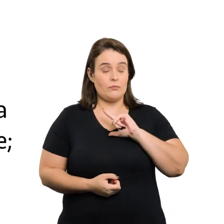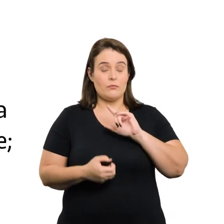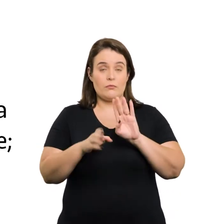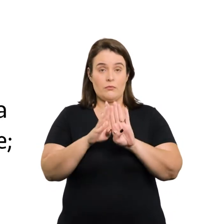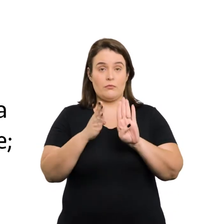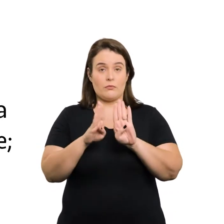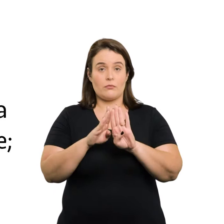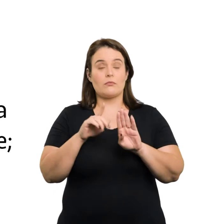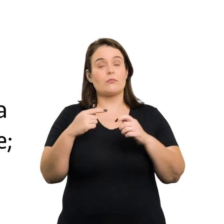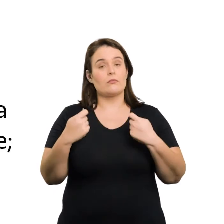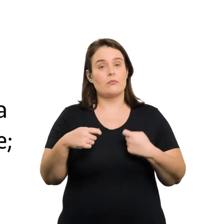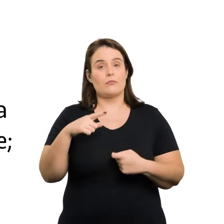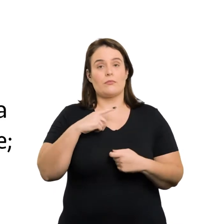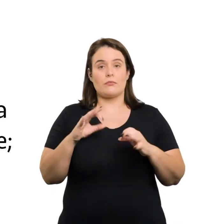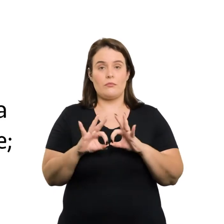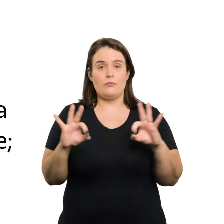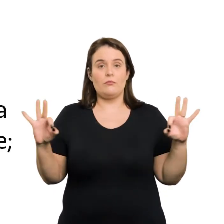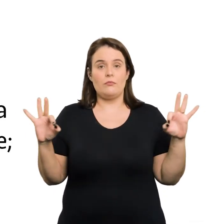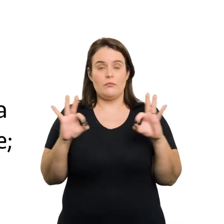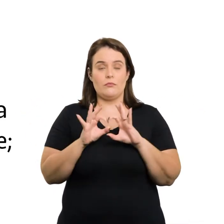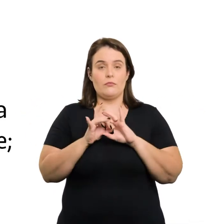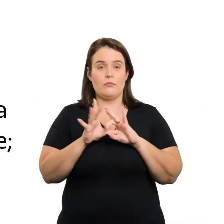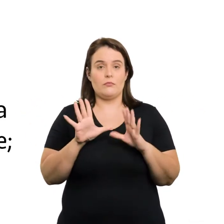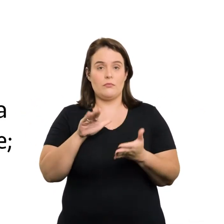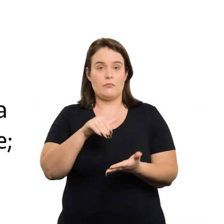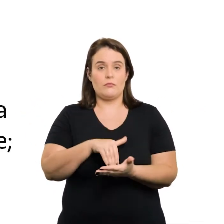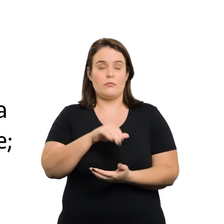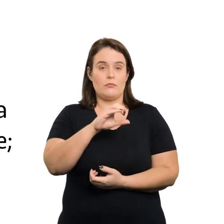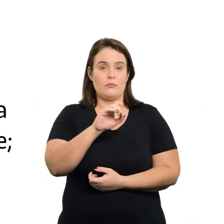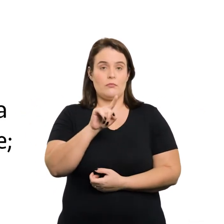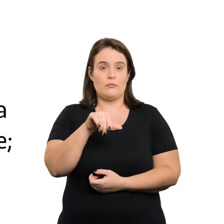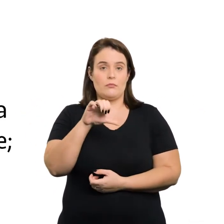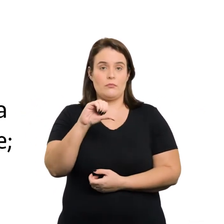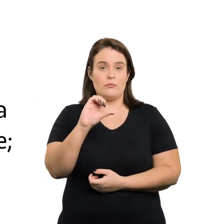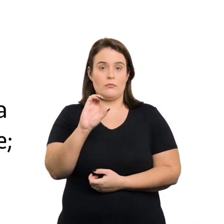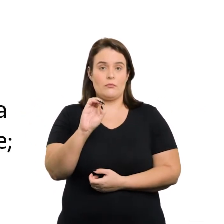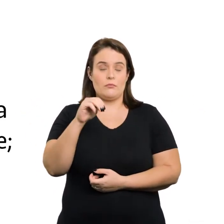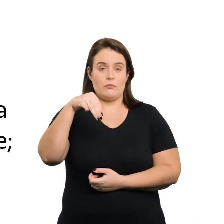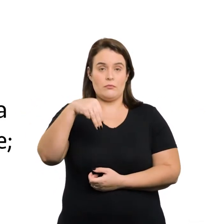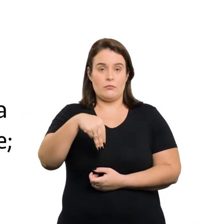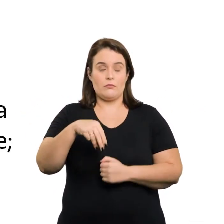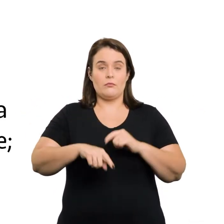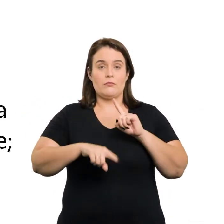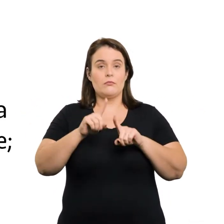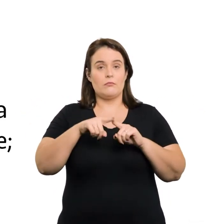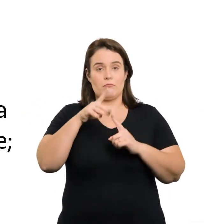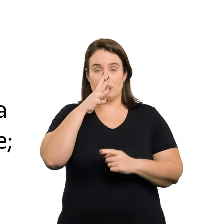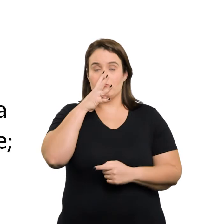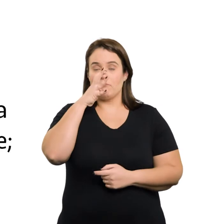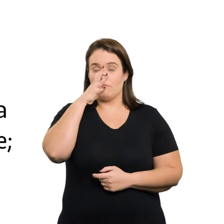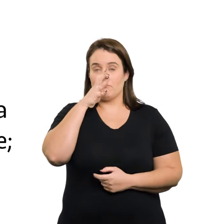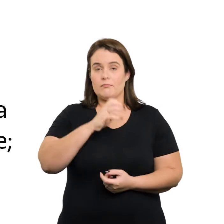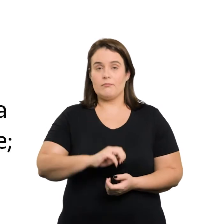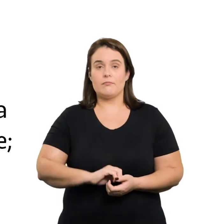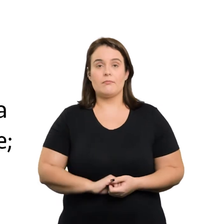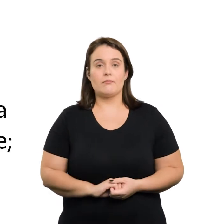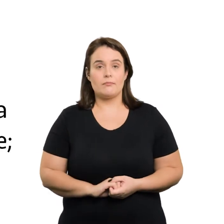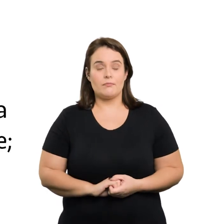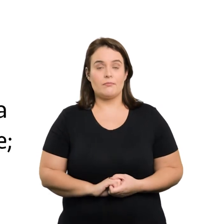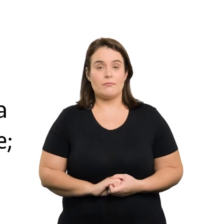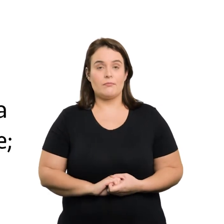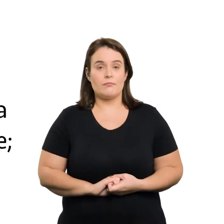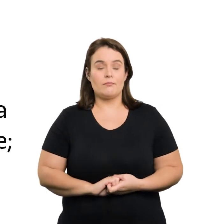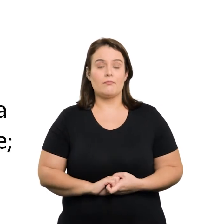Quando houver porta no box, esta deverá ter largura livre mínima de 0,90 metro e